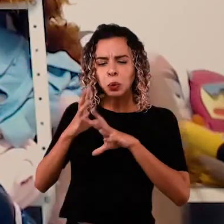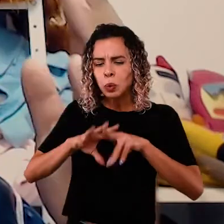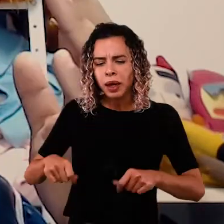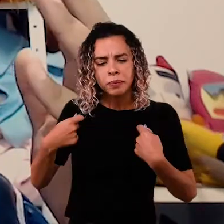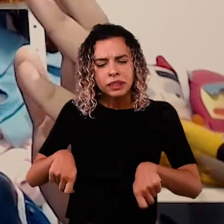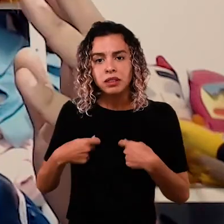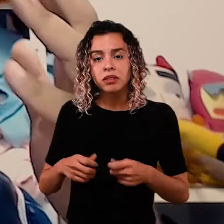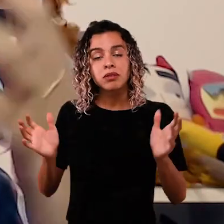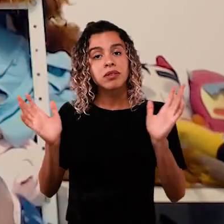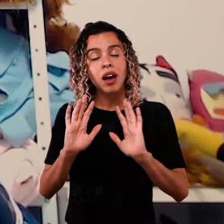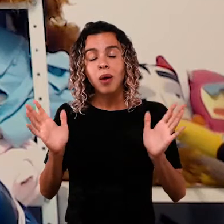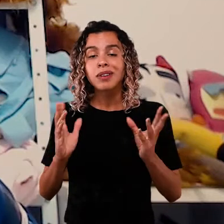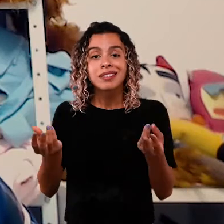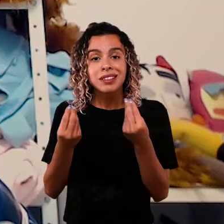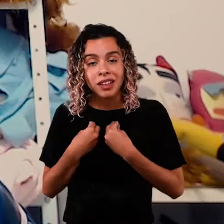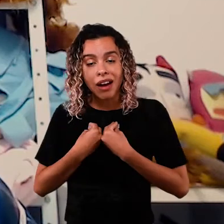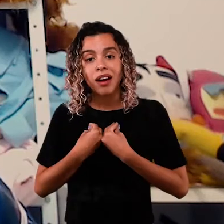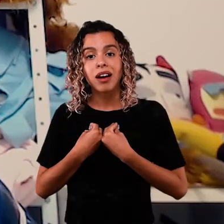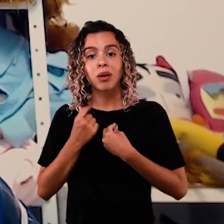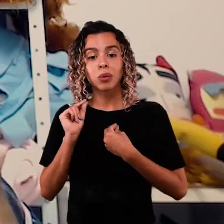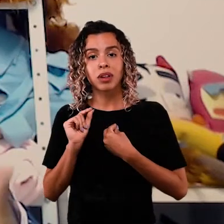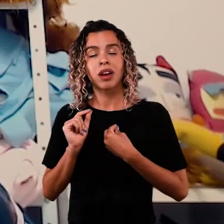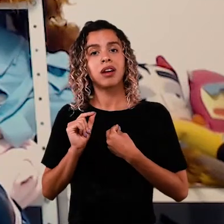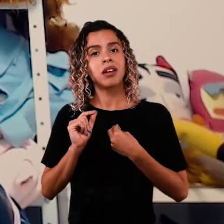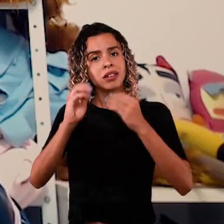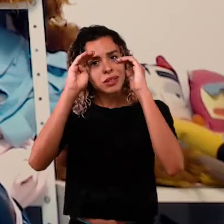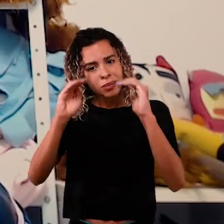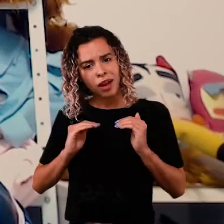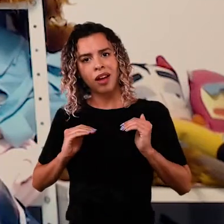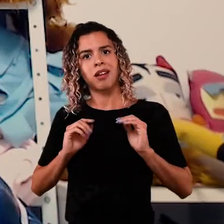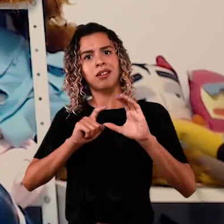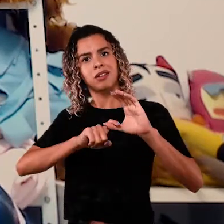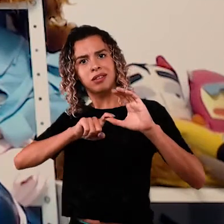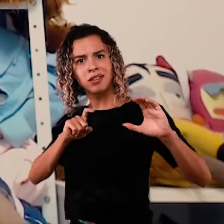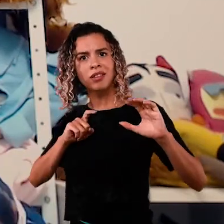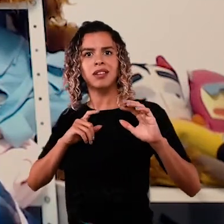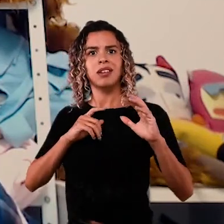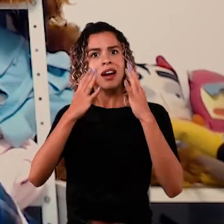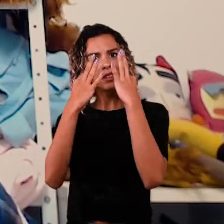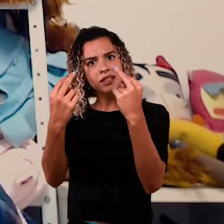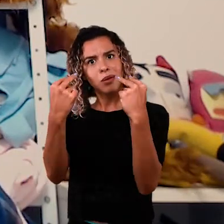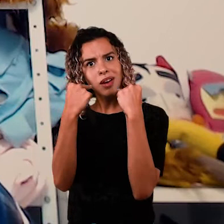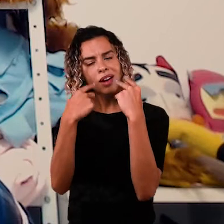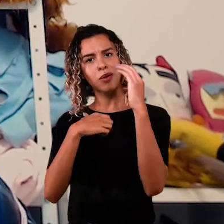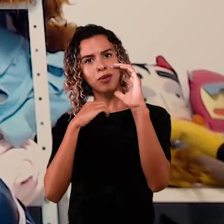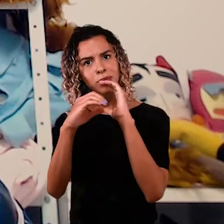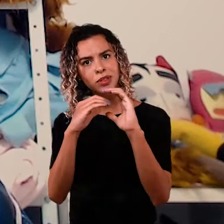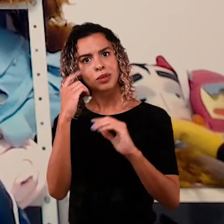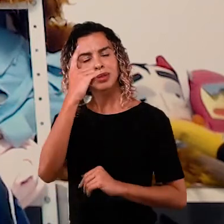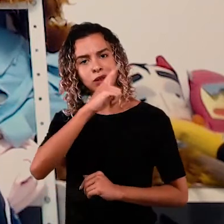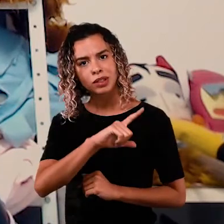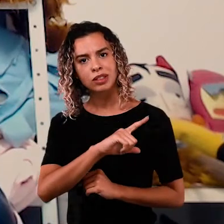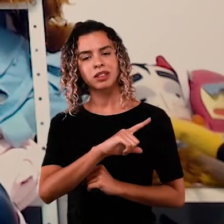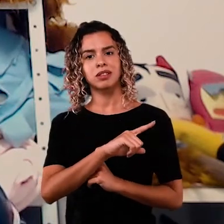cura, nos dar meios de a gente conseguir se emancipar, de conseguir se comunicar